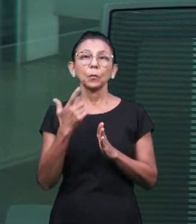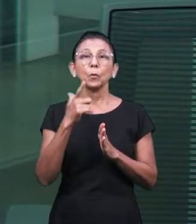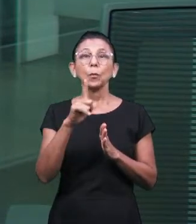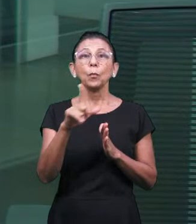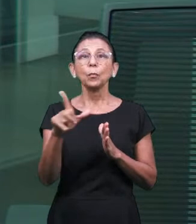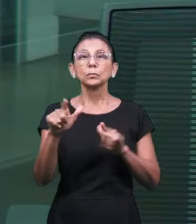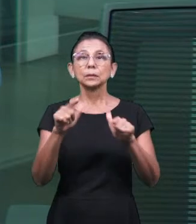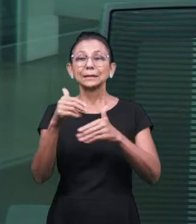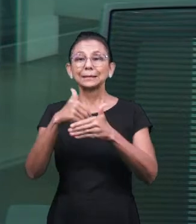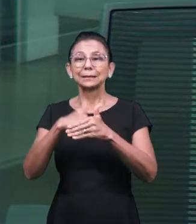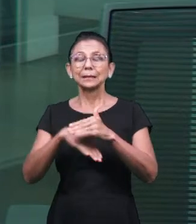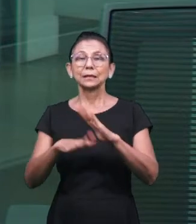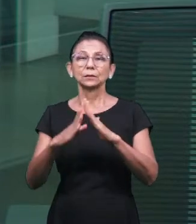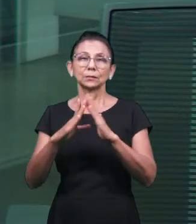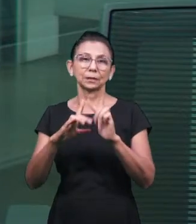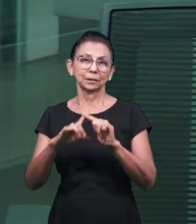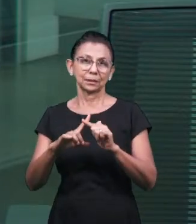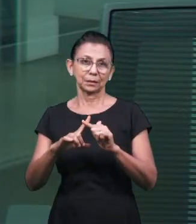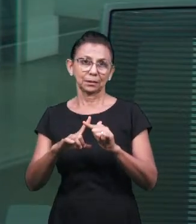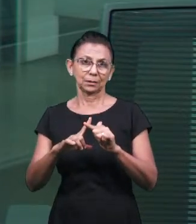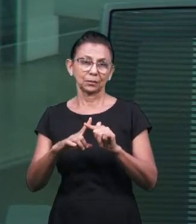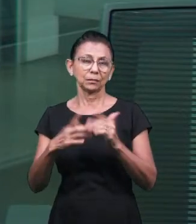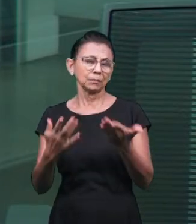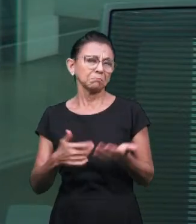da igreja. Quer dizer, o primeiro trabalho